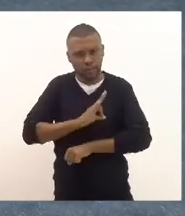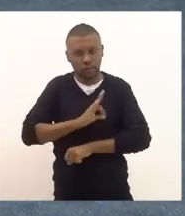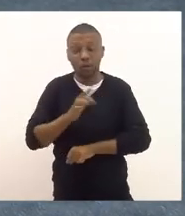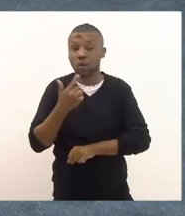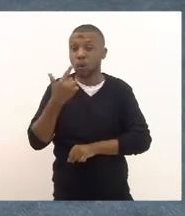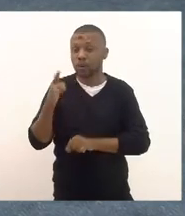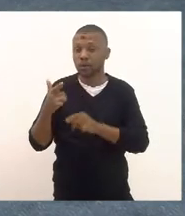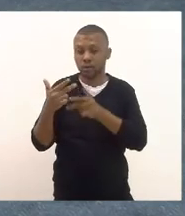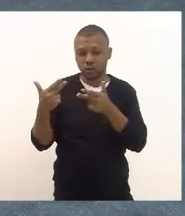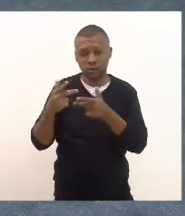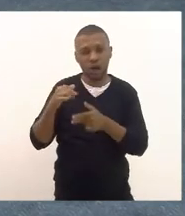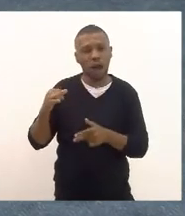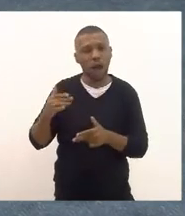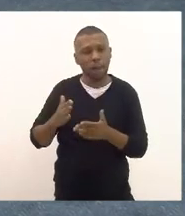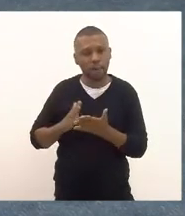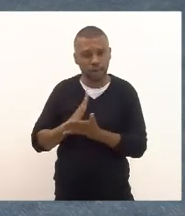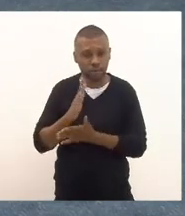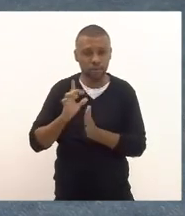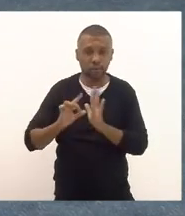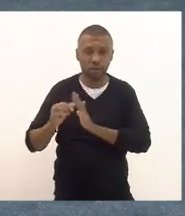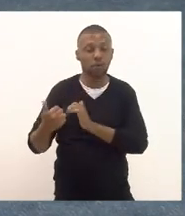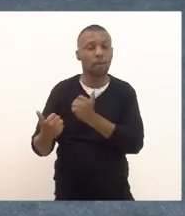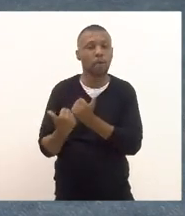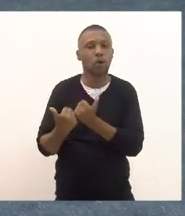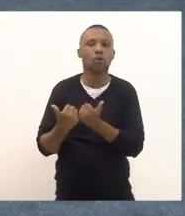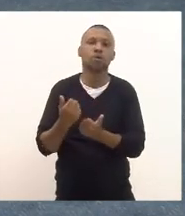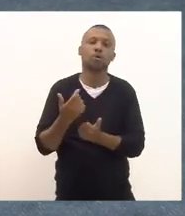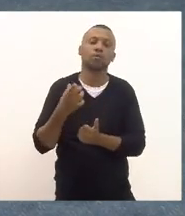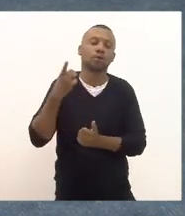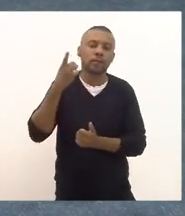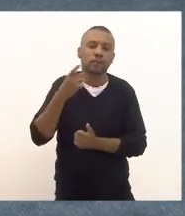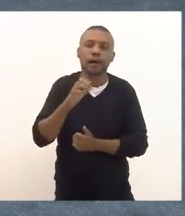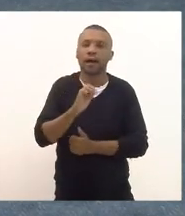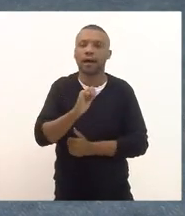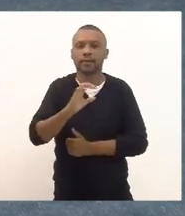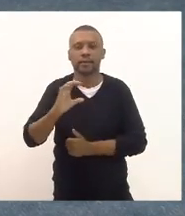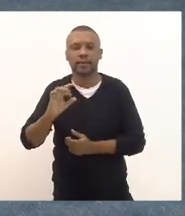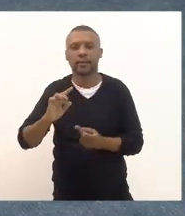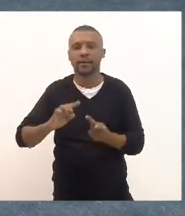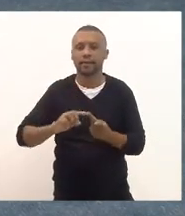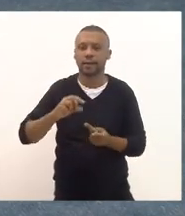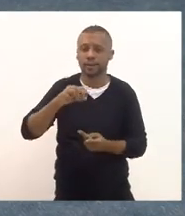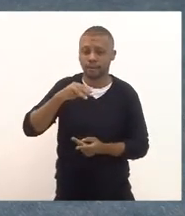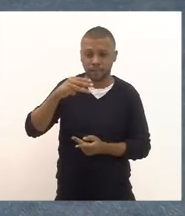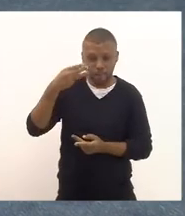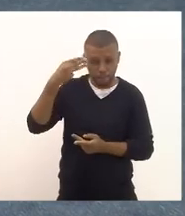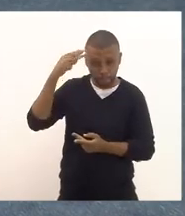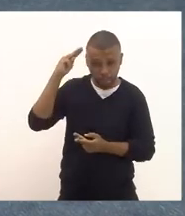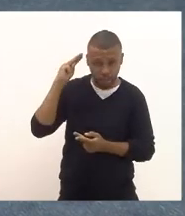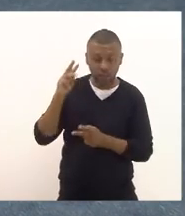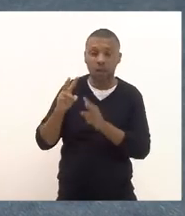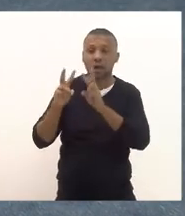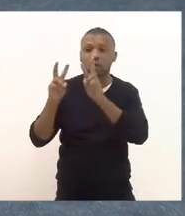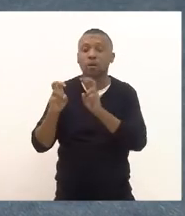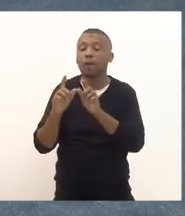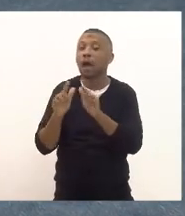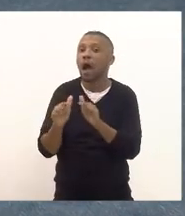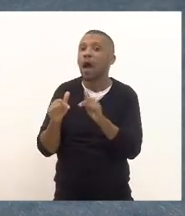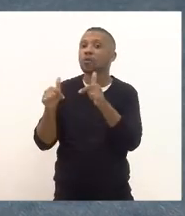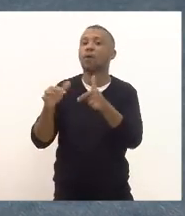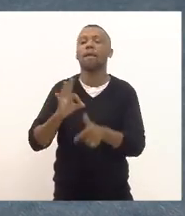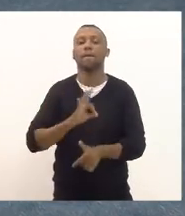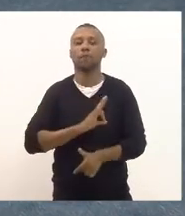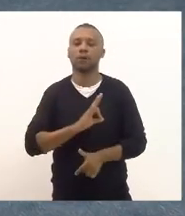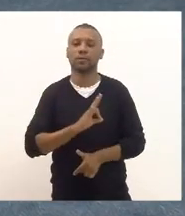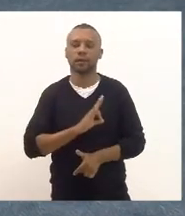por uma lei também com apoio do deputado André Ceciliano do próprio Deputado Márcio Pacheco que era sobre procedimentos